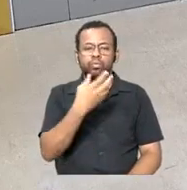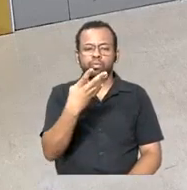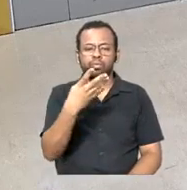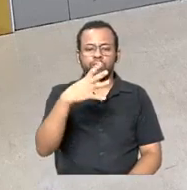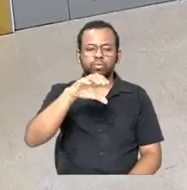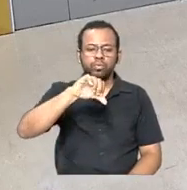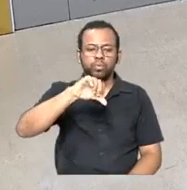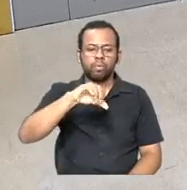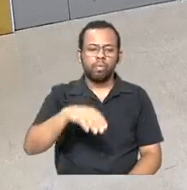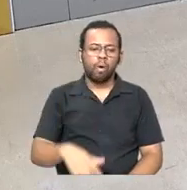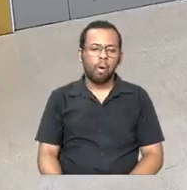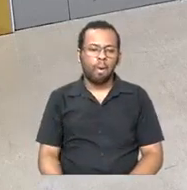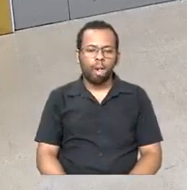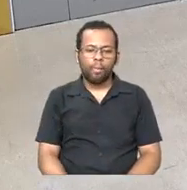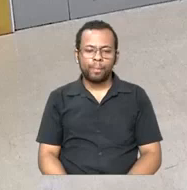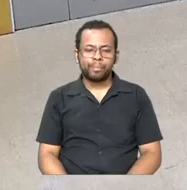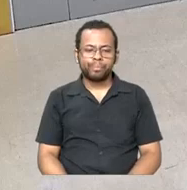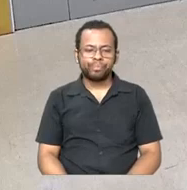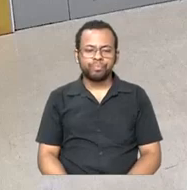49